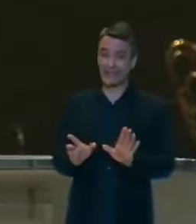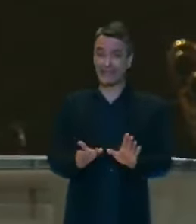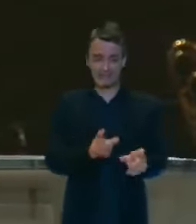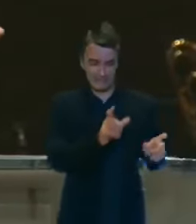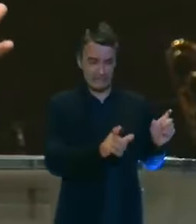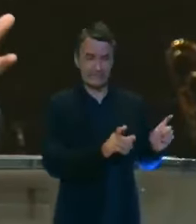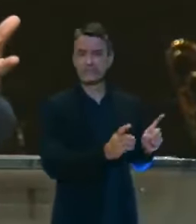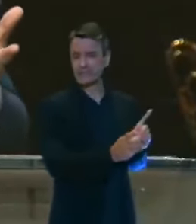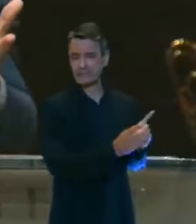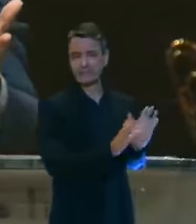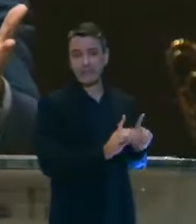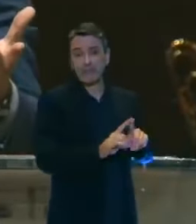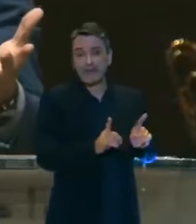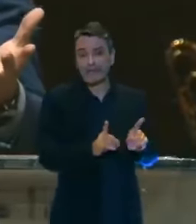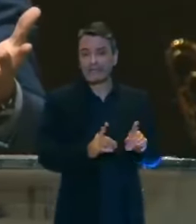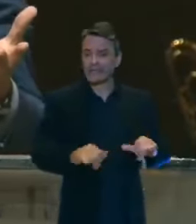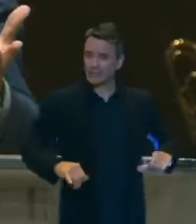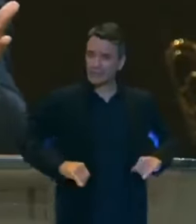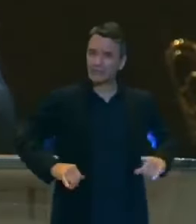com elas.